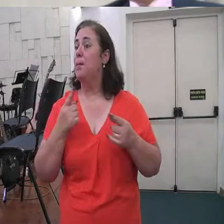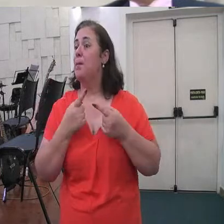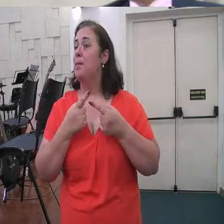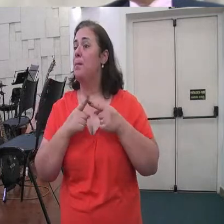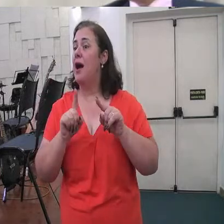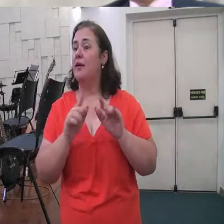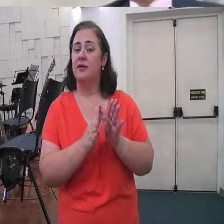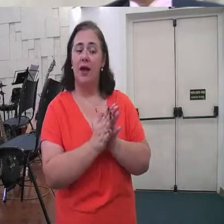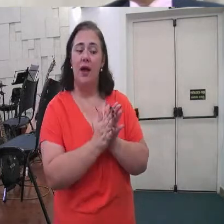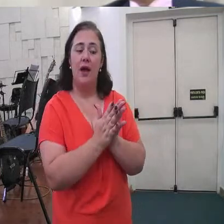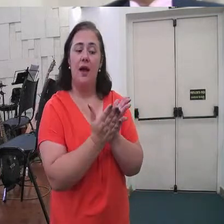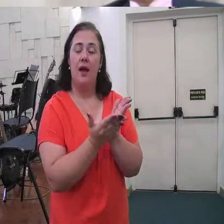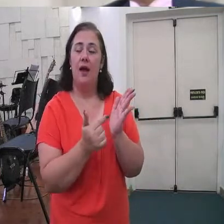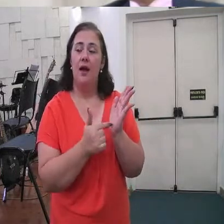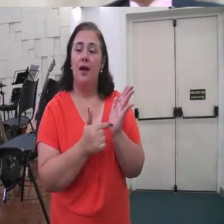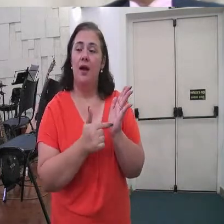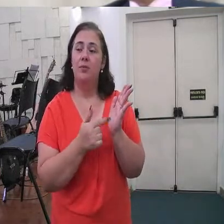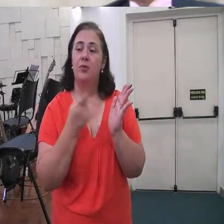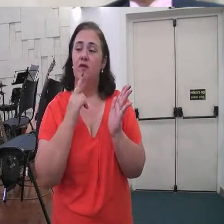nada podeis fazer.